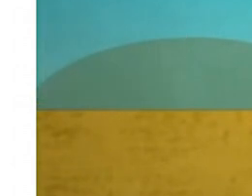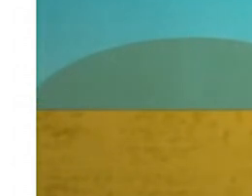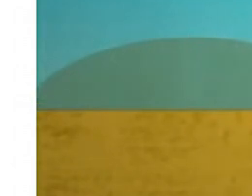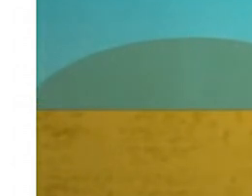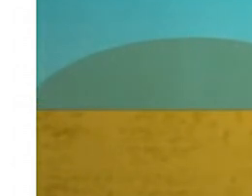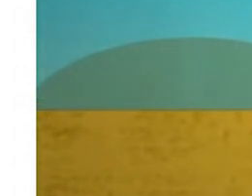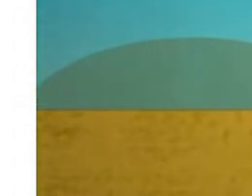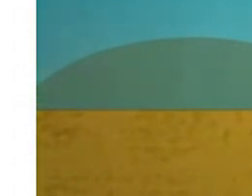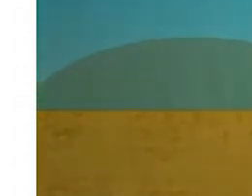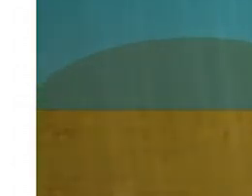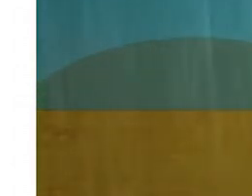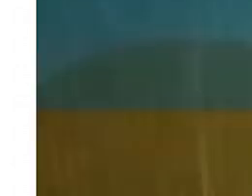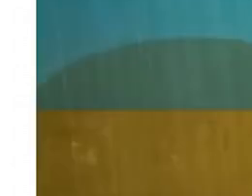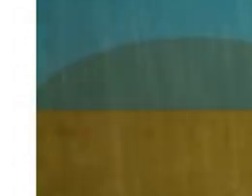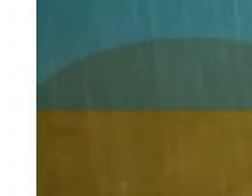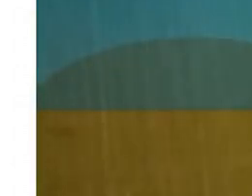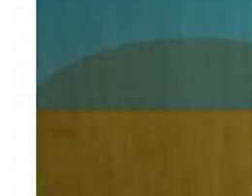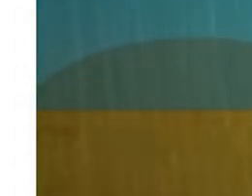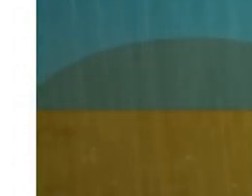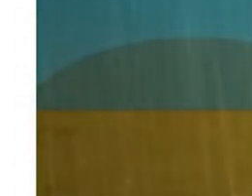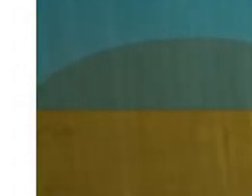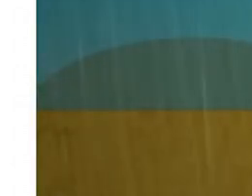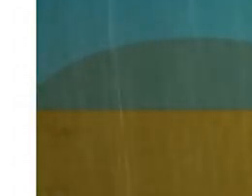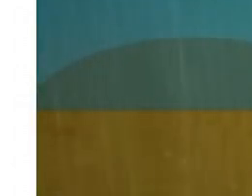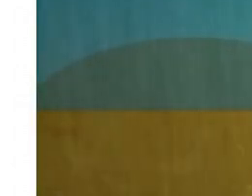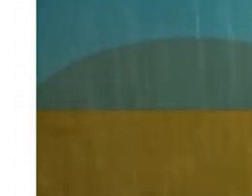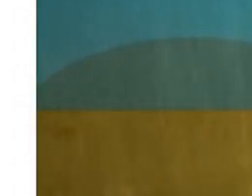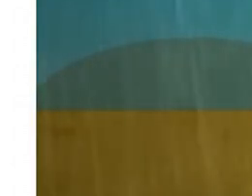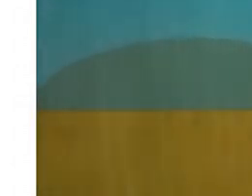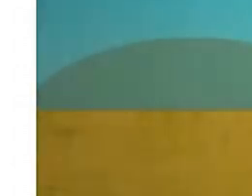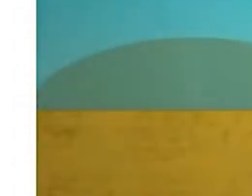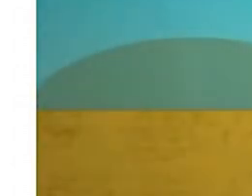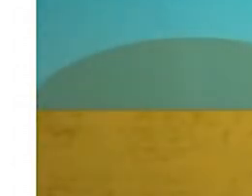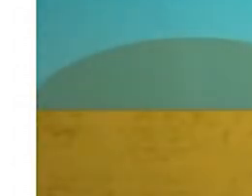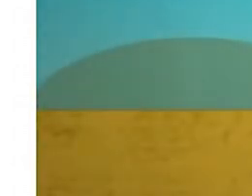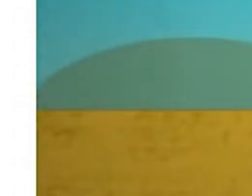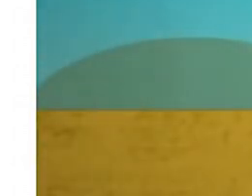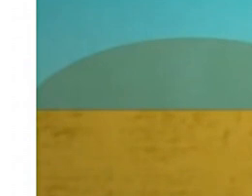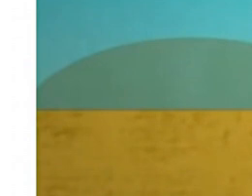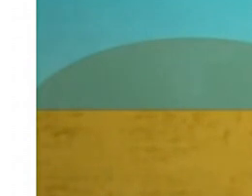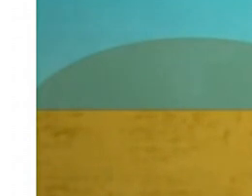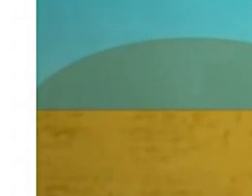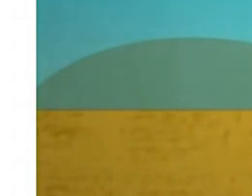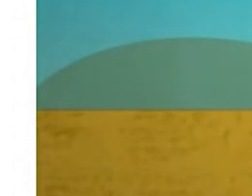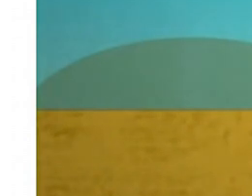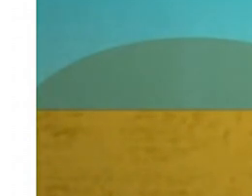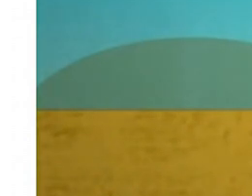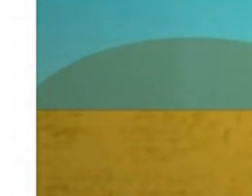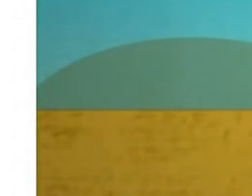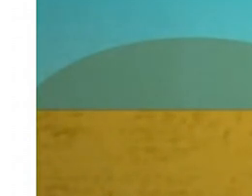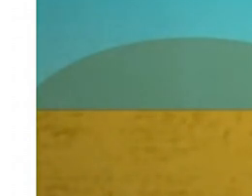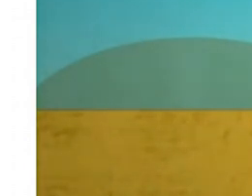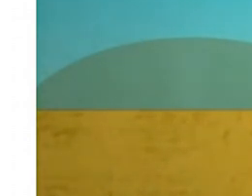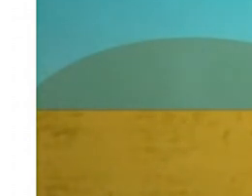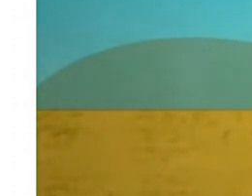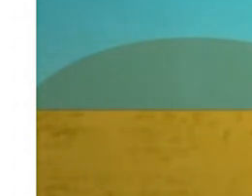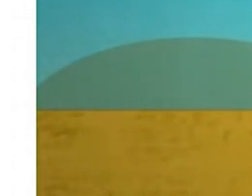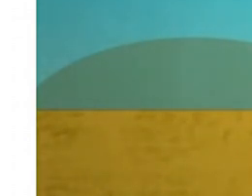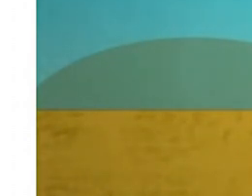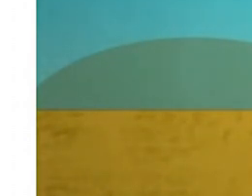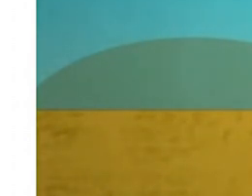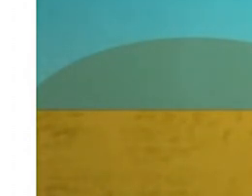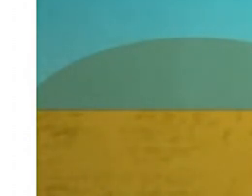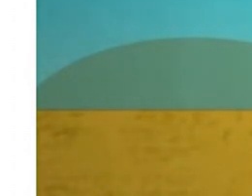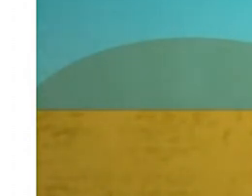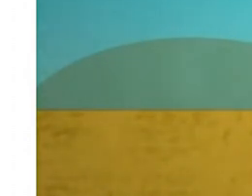corre Esse é o que a chuva molha E aonde você constrói a sua casa